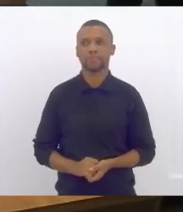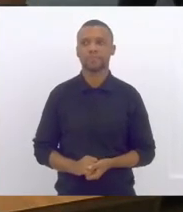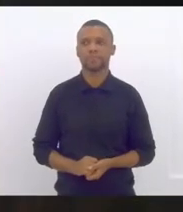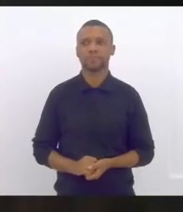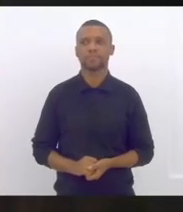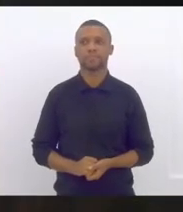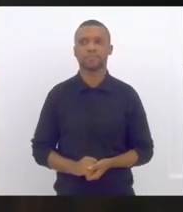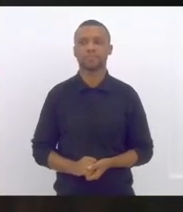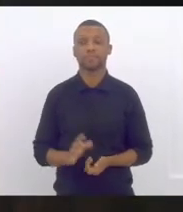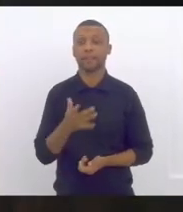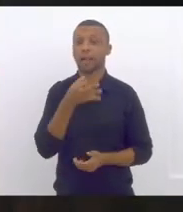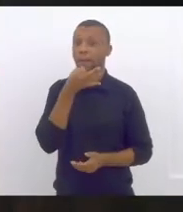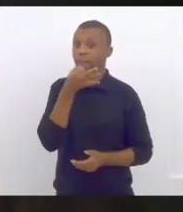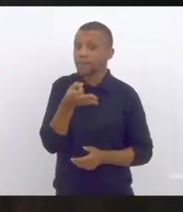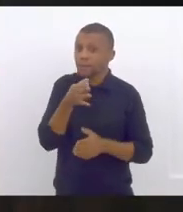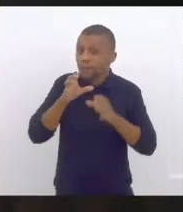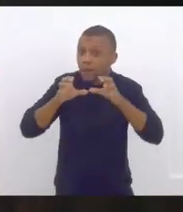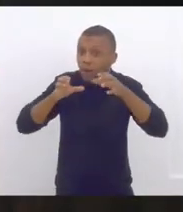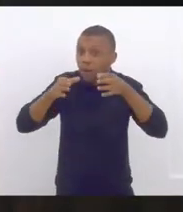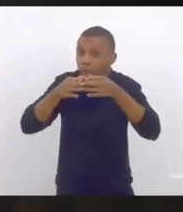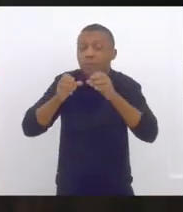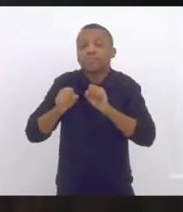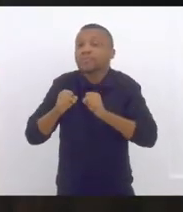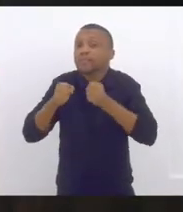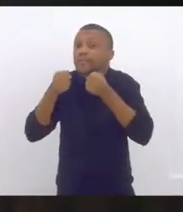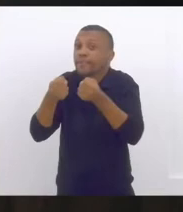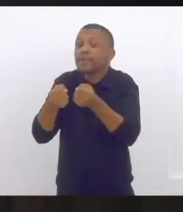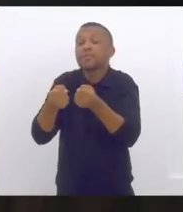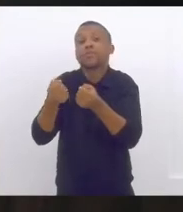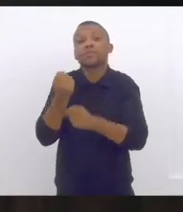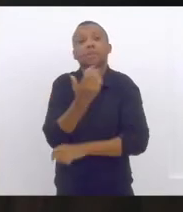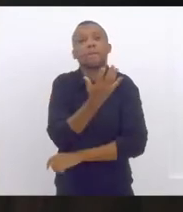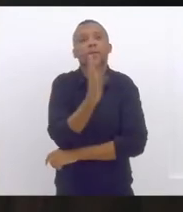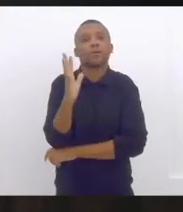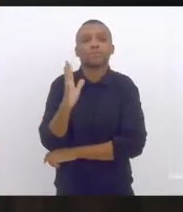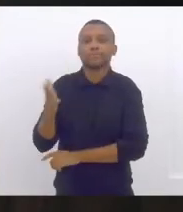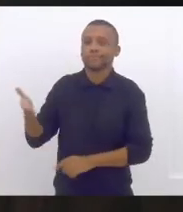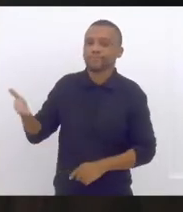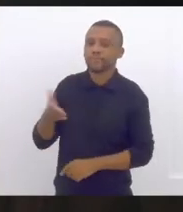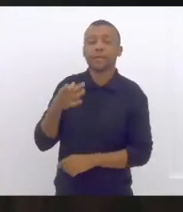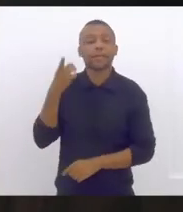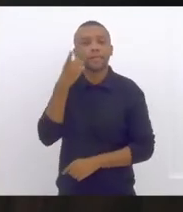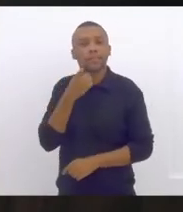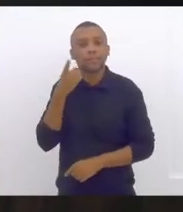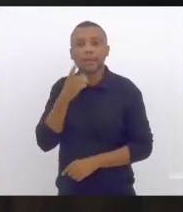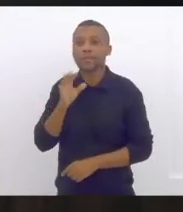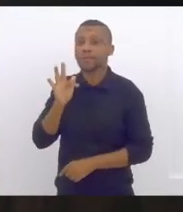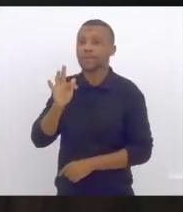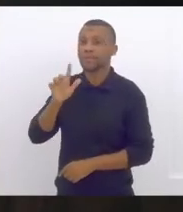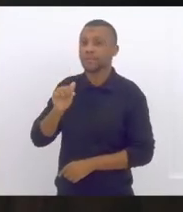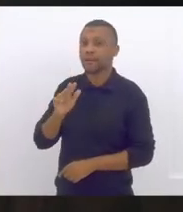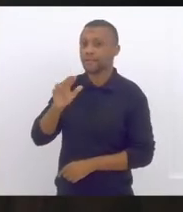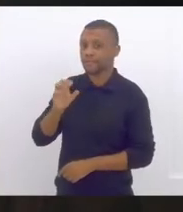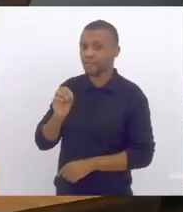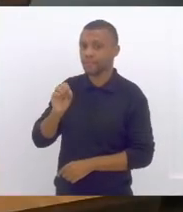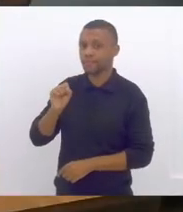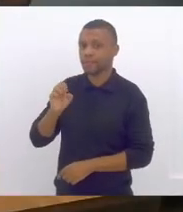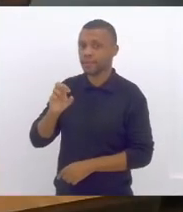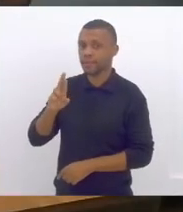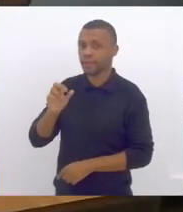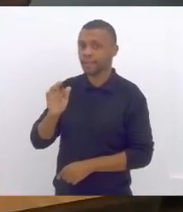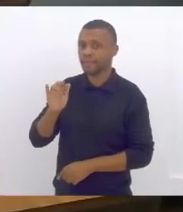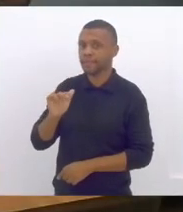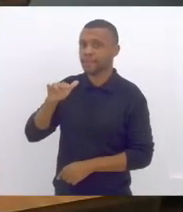Para emitir parecer pela Comissão de Defesa do Meio Ambiente, deputado Flávio Serafini.